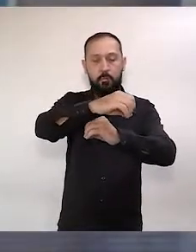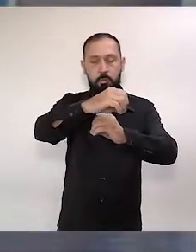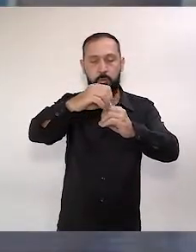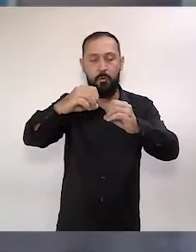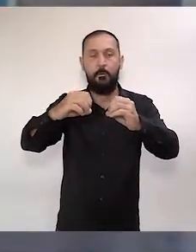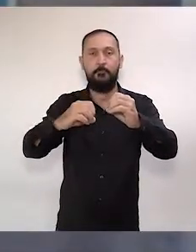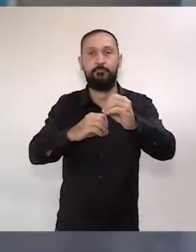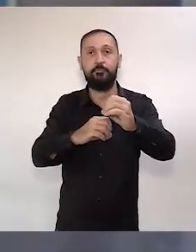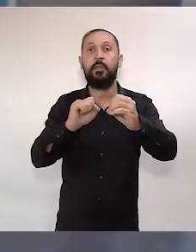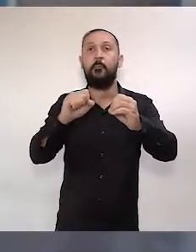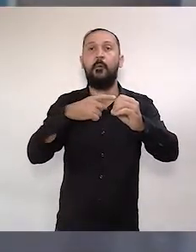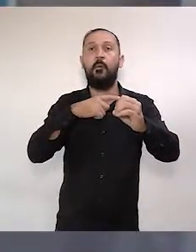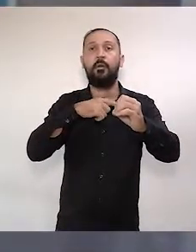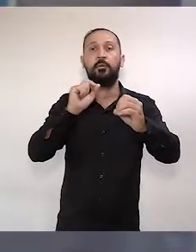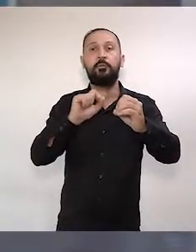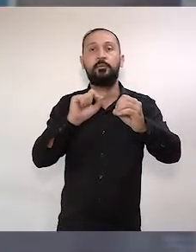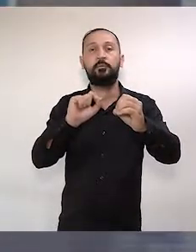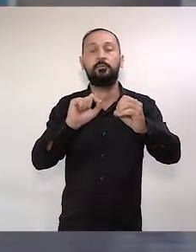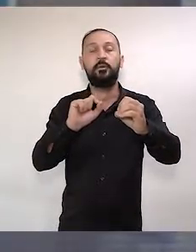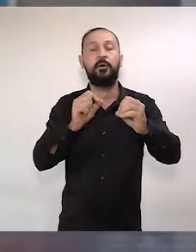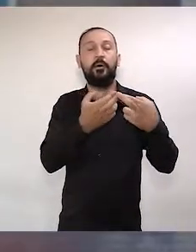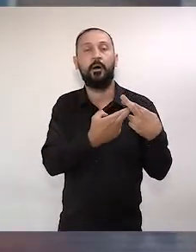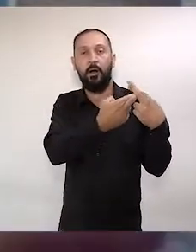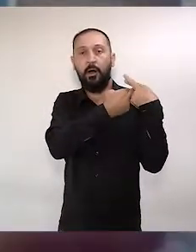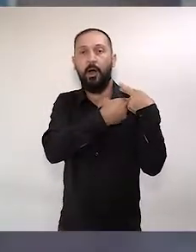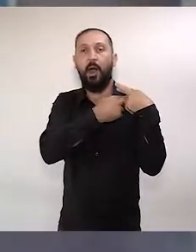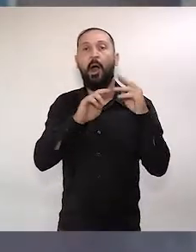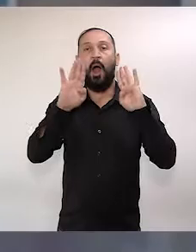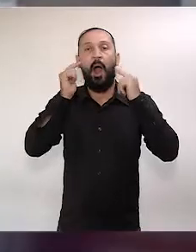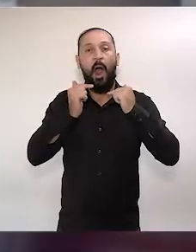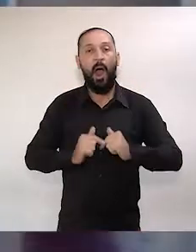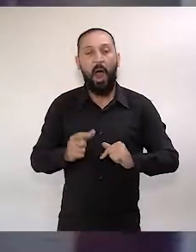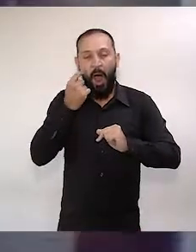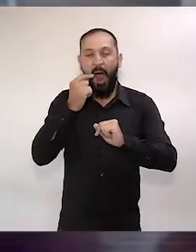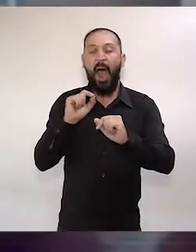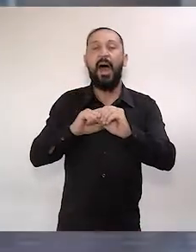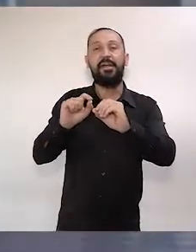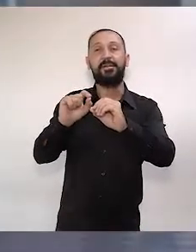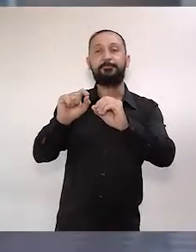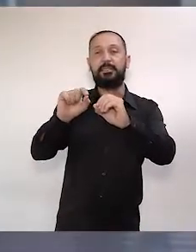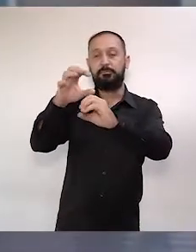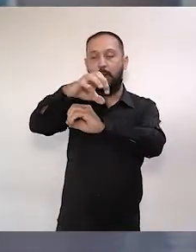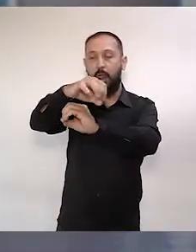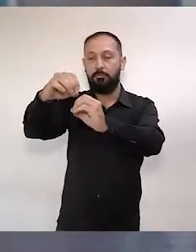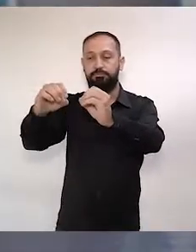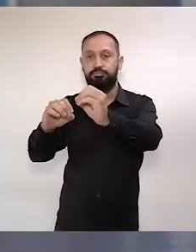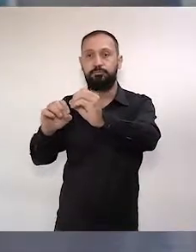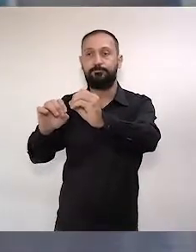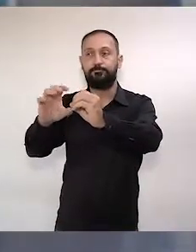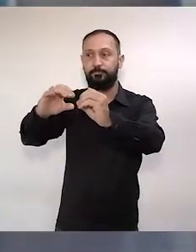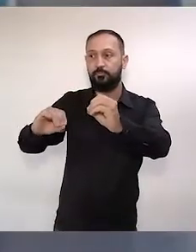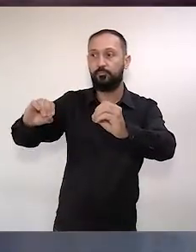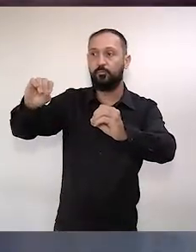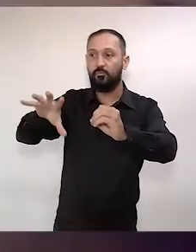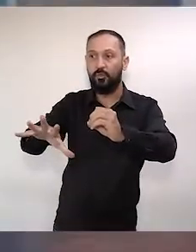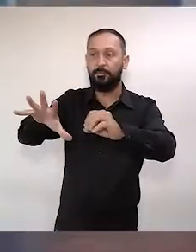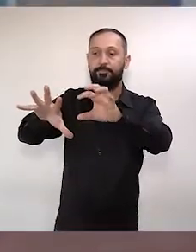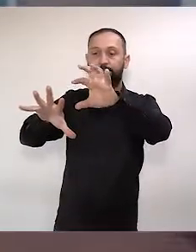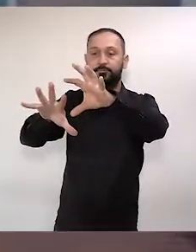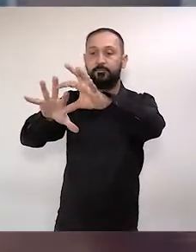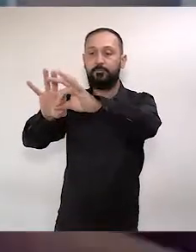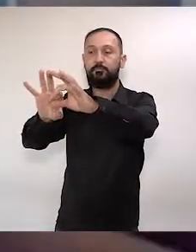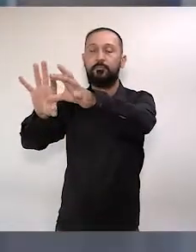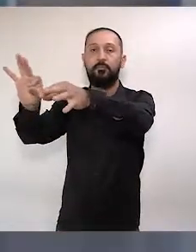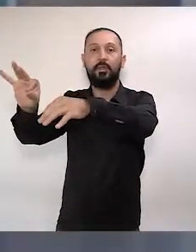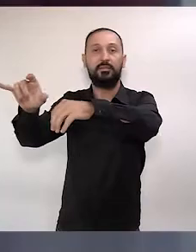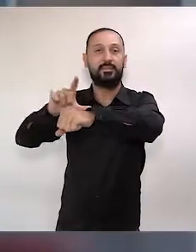ela é uma molécula que pode ter alguma função, que tem uma função biológica. As fosfolipases são enzimas que atuam sobre